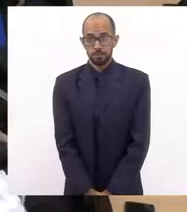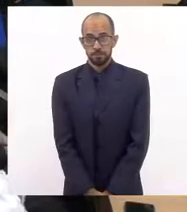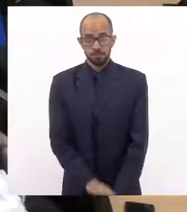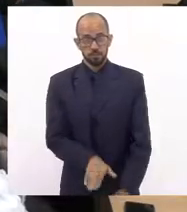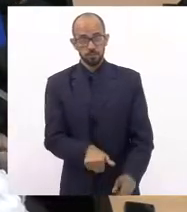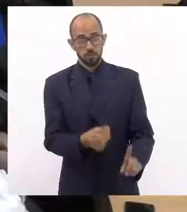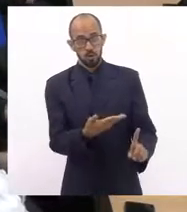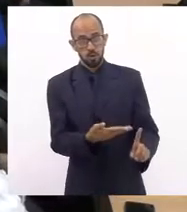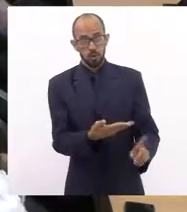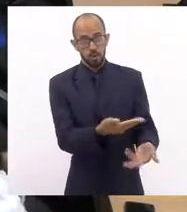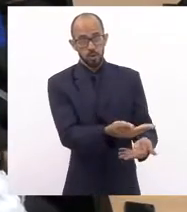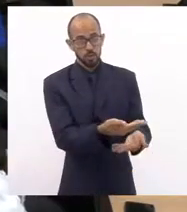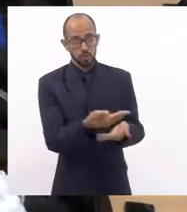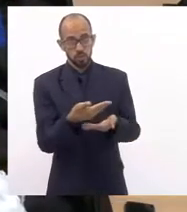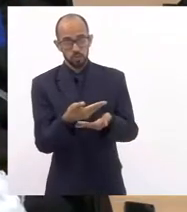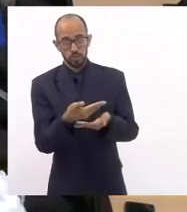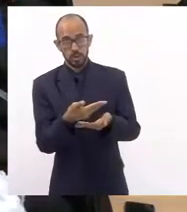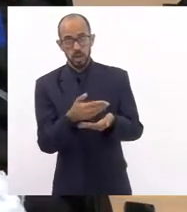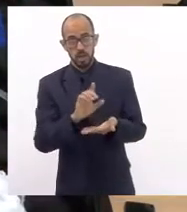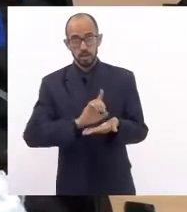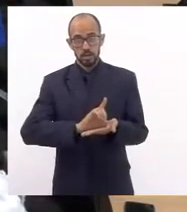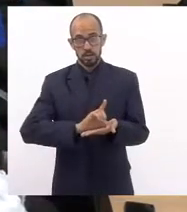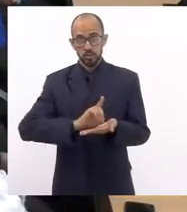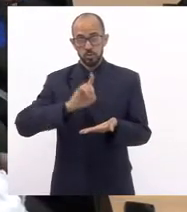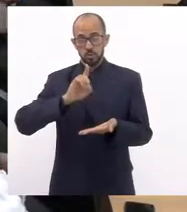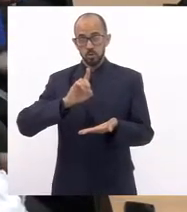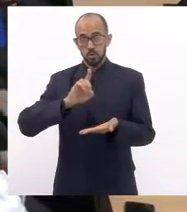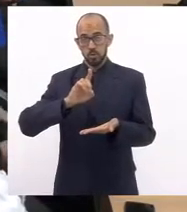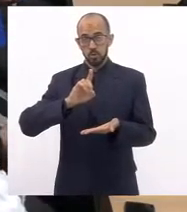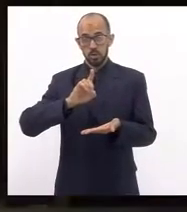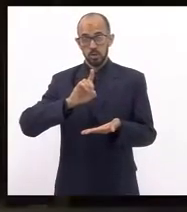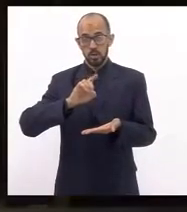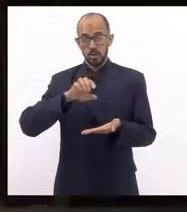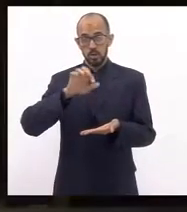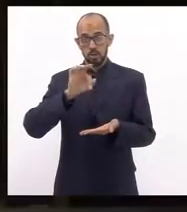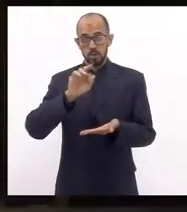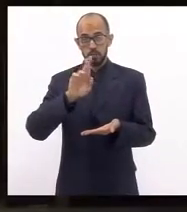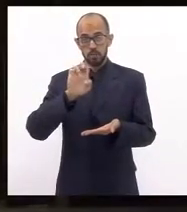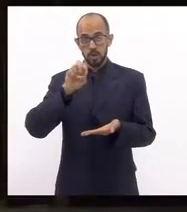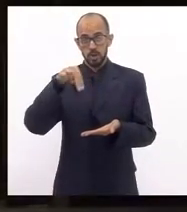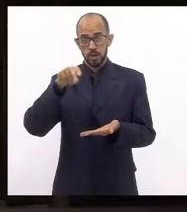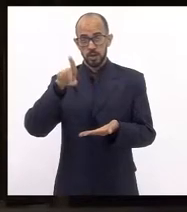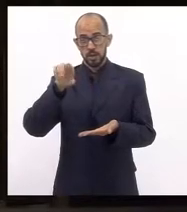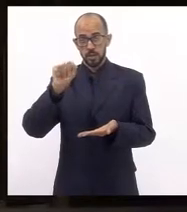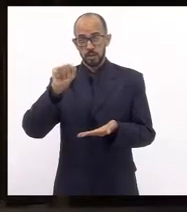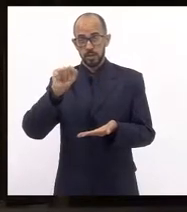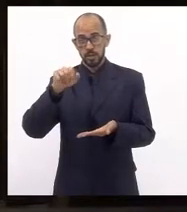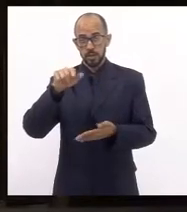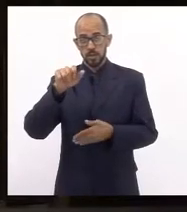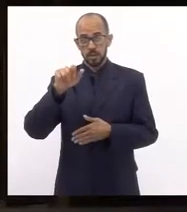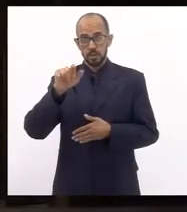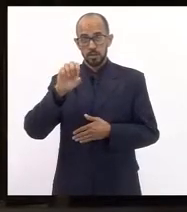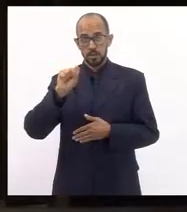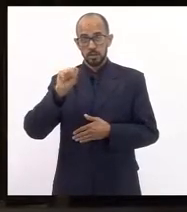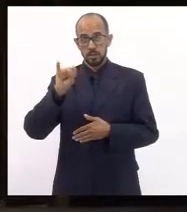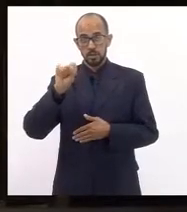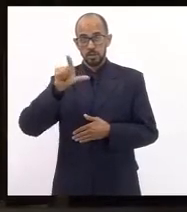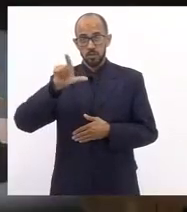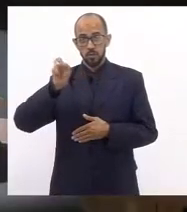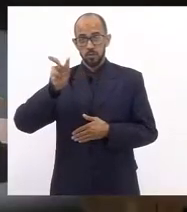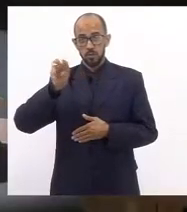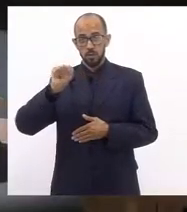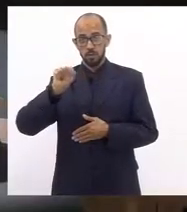Tenho a honra de chamar a excelentíssima doutora Fernanda Maria Gomes da Silva.